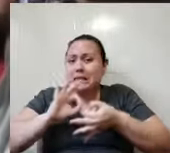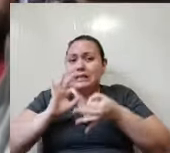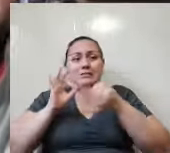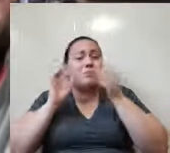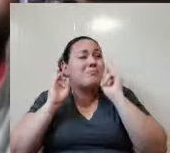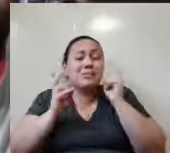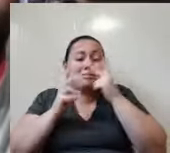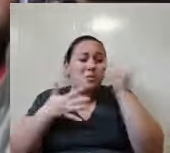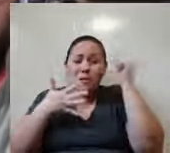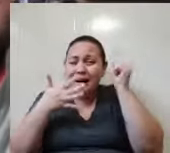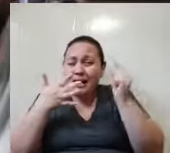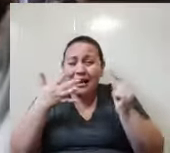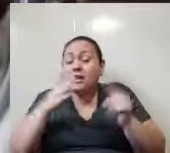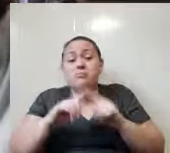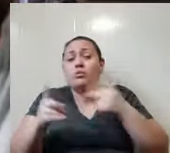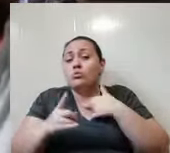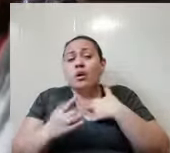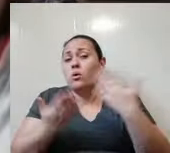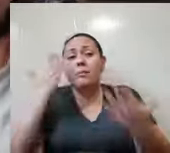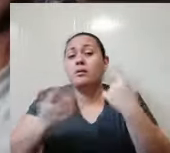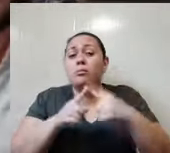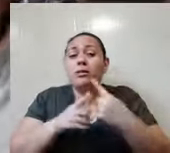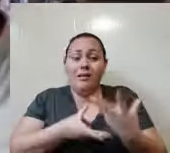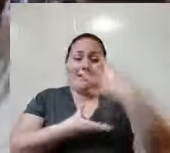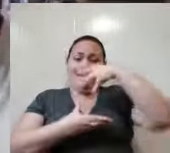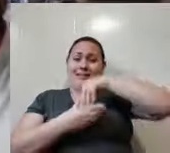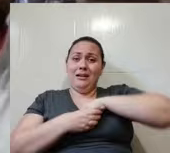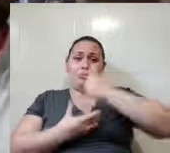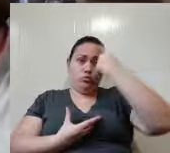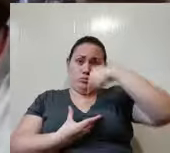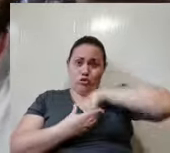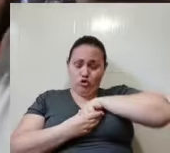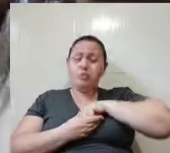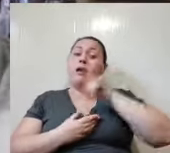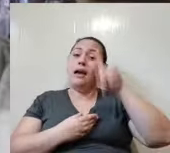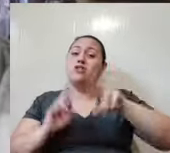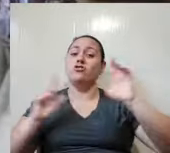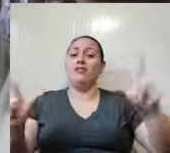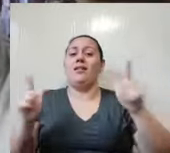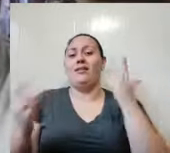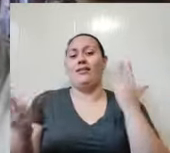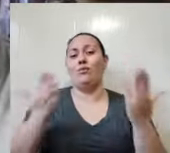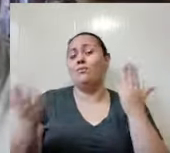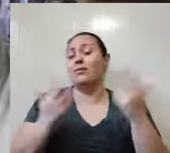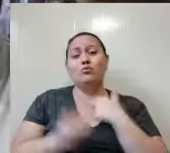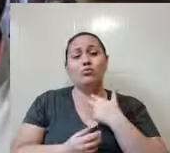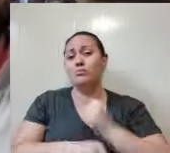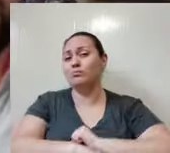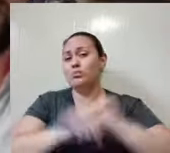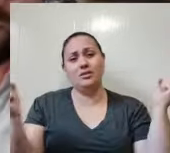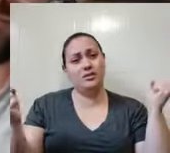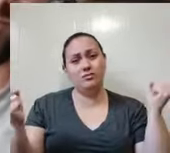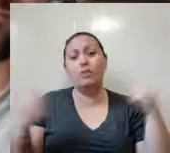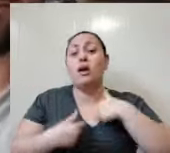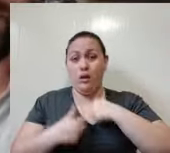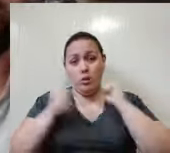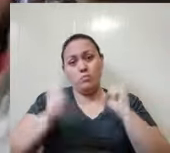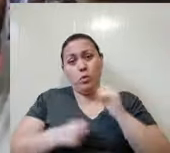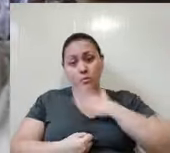mesma lua, mesmo ascendente, mesmo signo. Não tem como. Não tem como comparar. Então, a gente já começa por aí. Né?